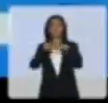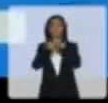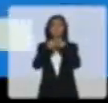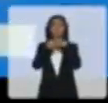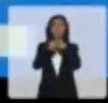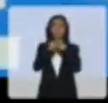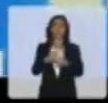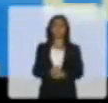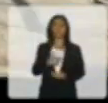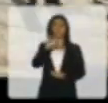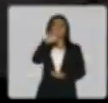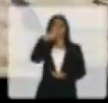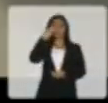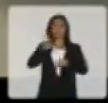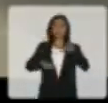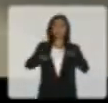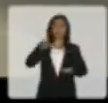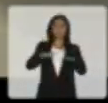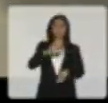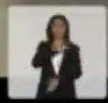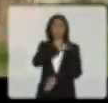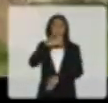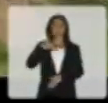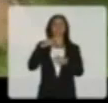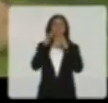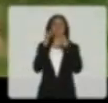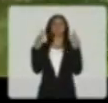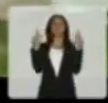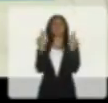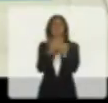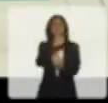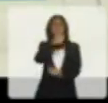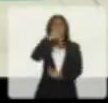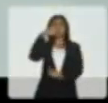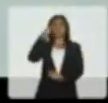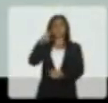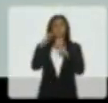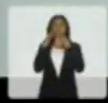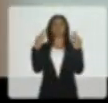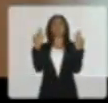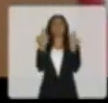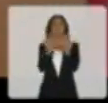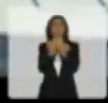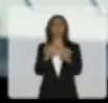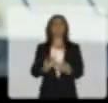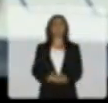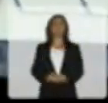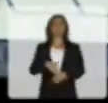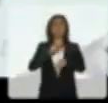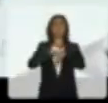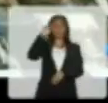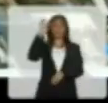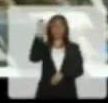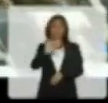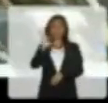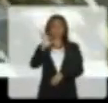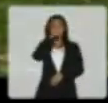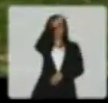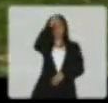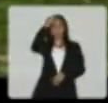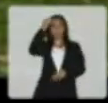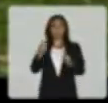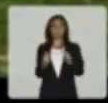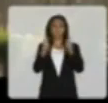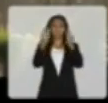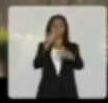para todo lado vinte vezes mais cobertura da saúde da família com 115 clínicas da família mas por cento dos recursos